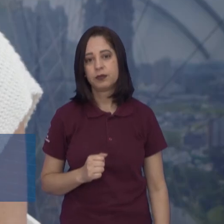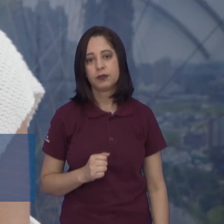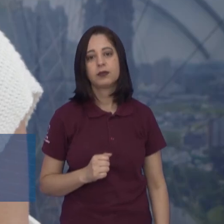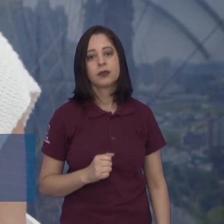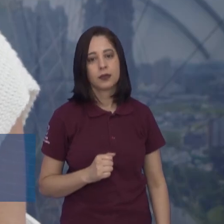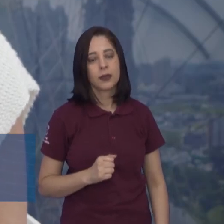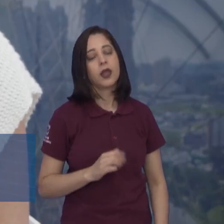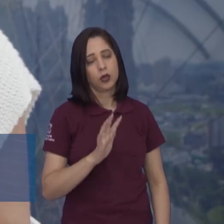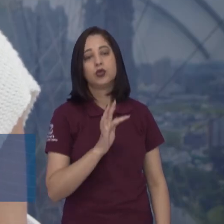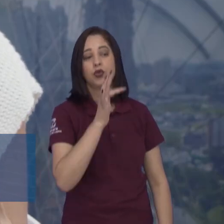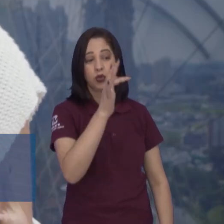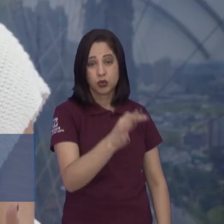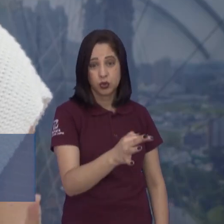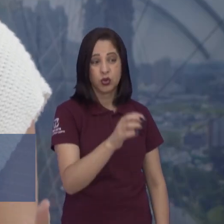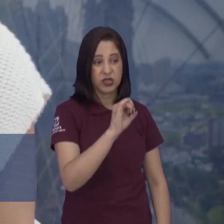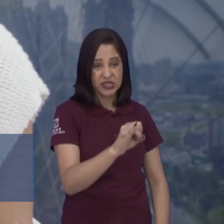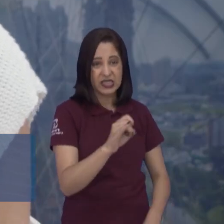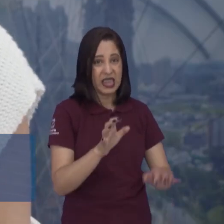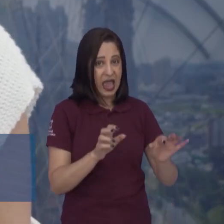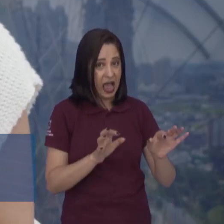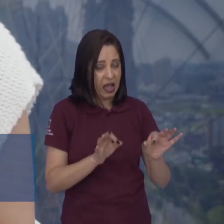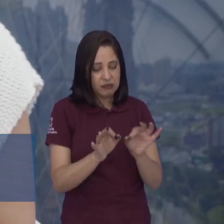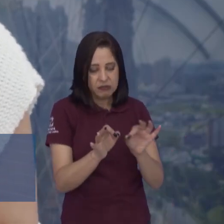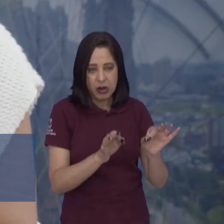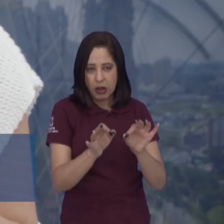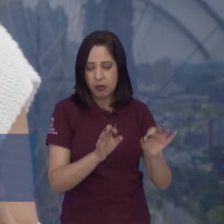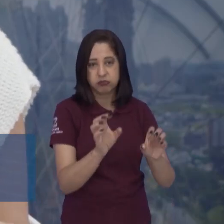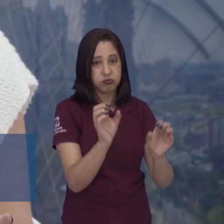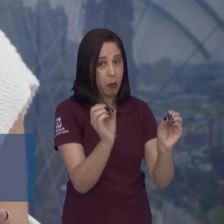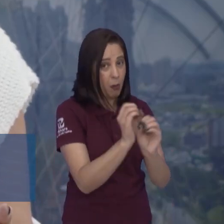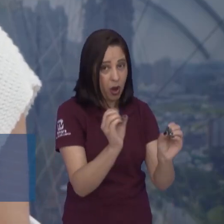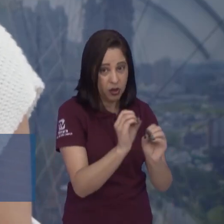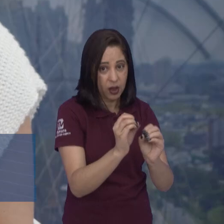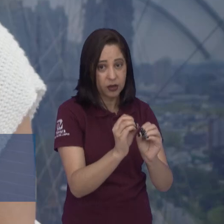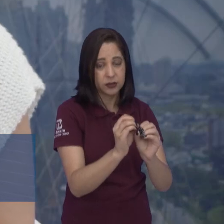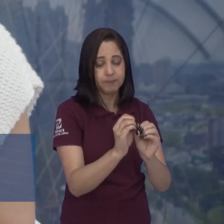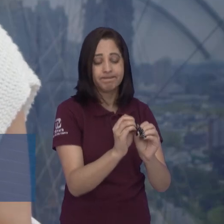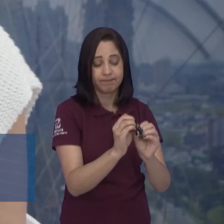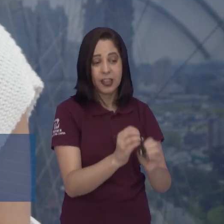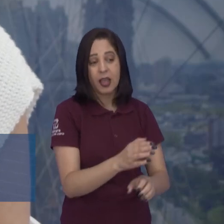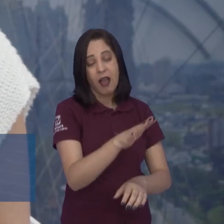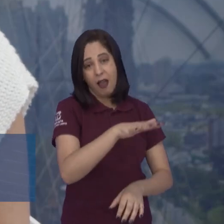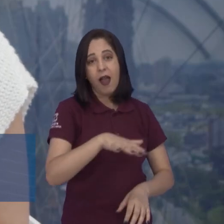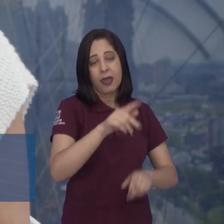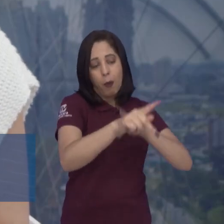serão atingidas se o planejamento não alcançar, garantir o acesso a elas ao